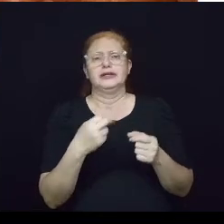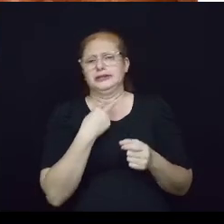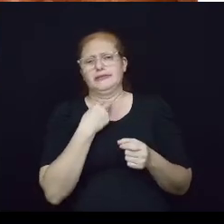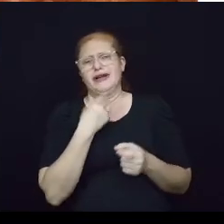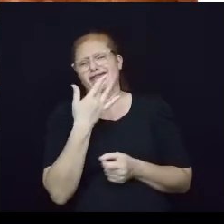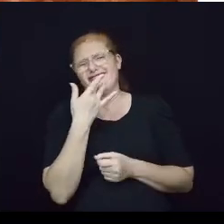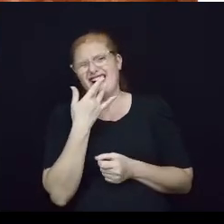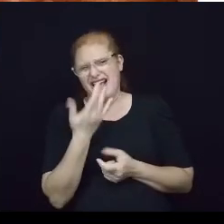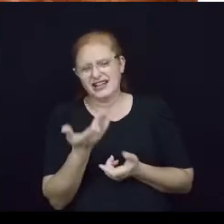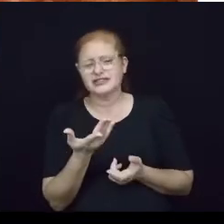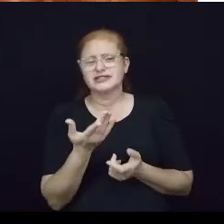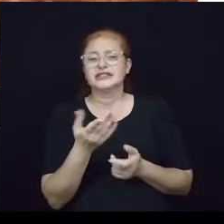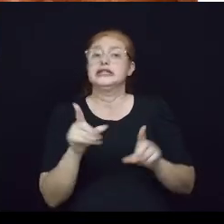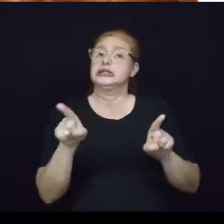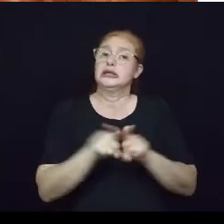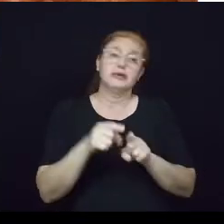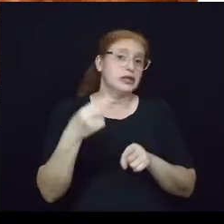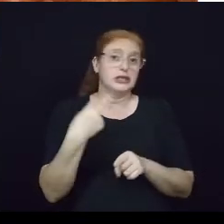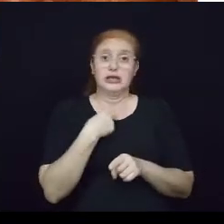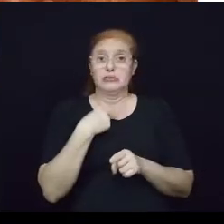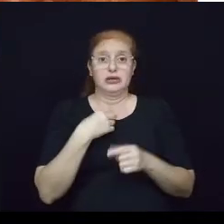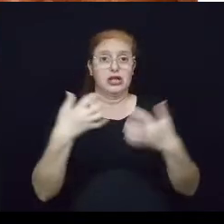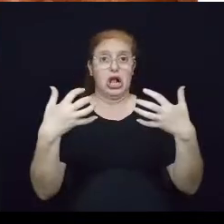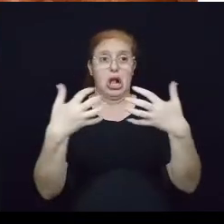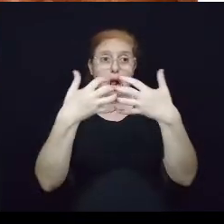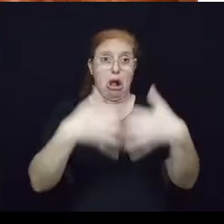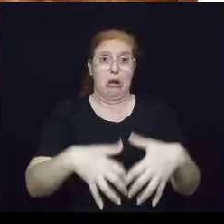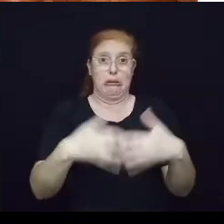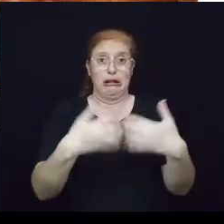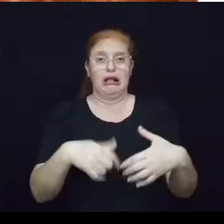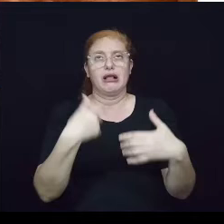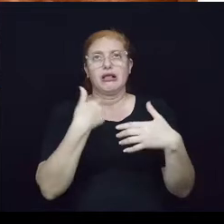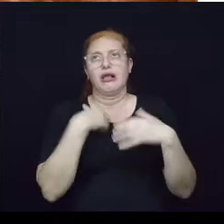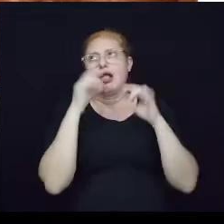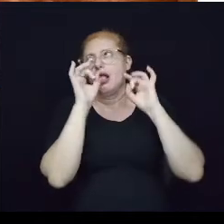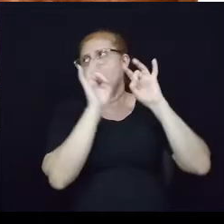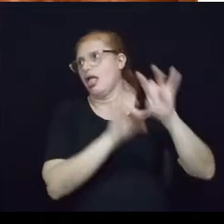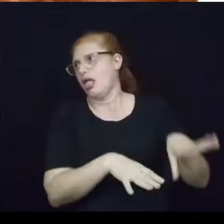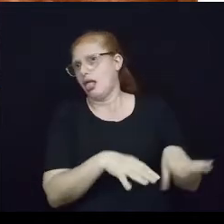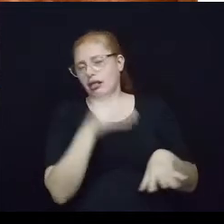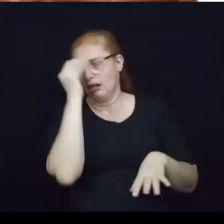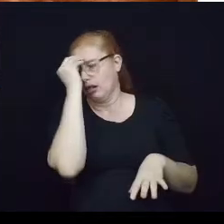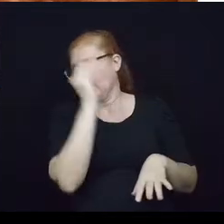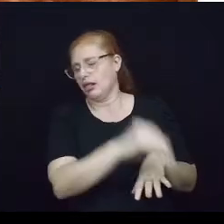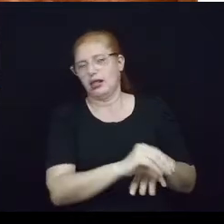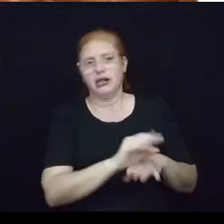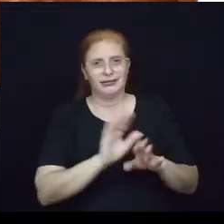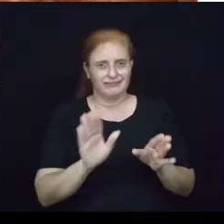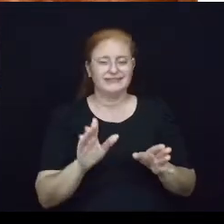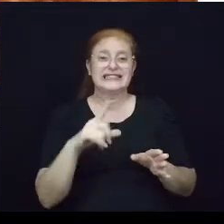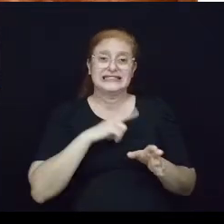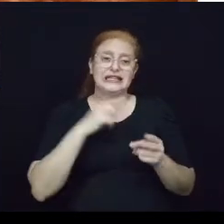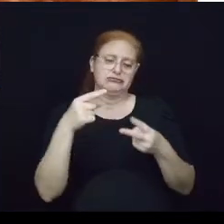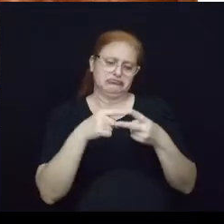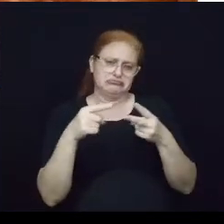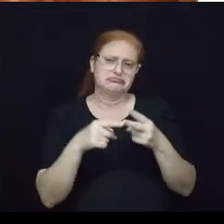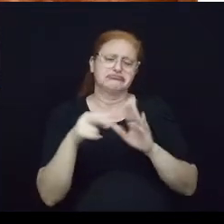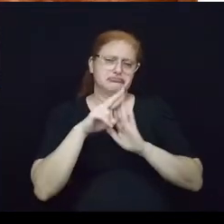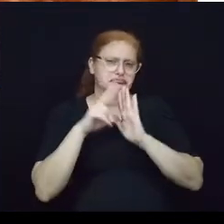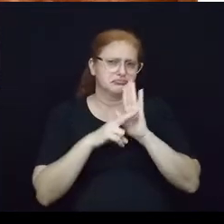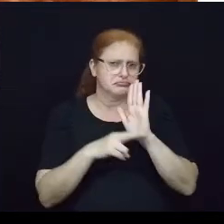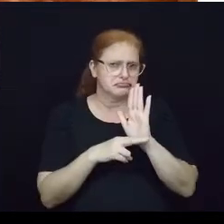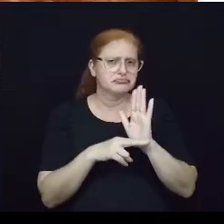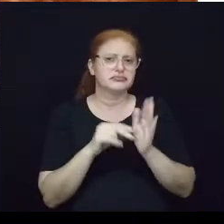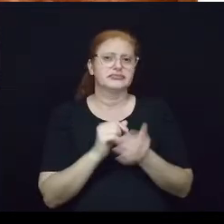ponto de ficar sem graça, nem muito complicado, a ponto de eu ficar de saco cheio e desistir no meio do caminho. Então, tem esses dois critérios